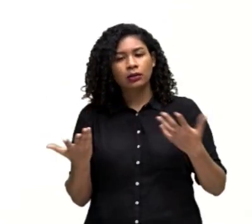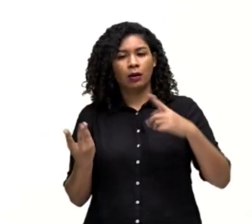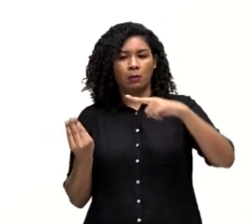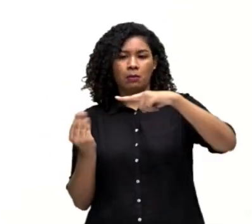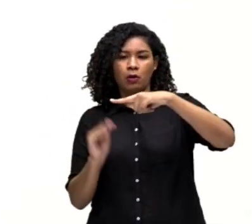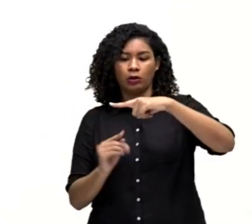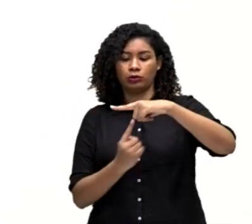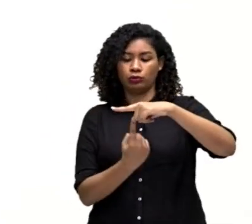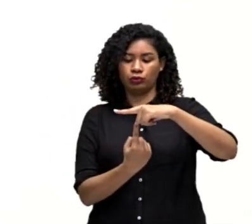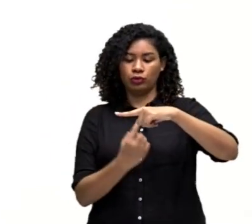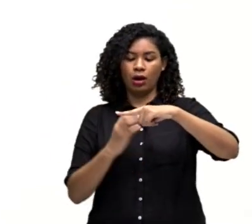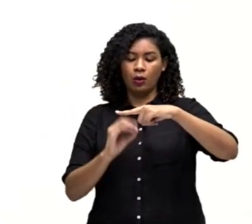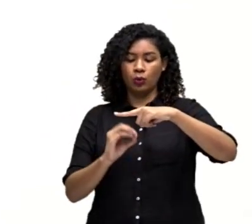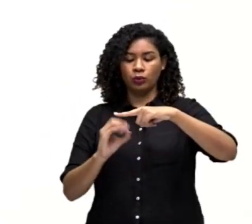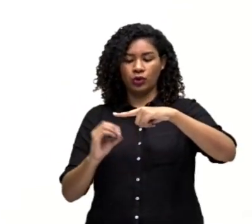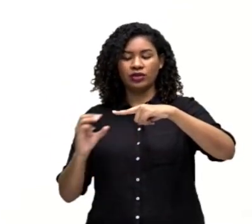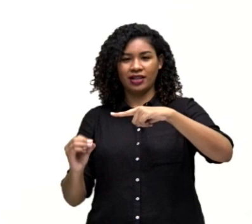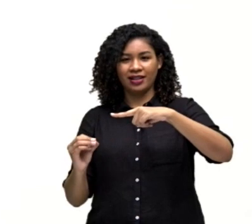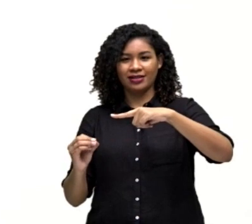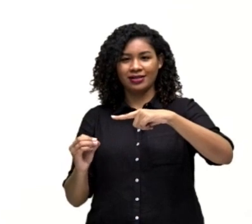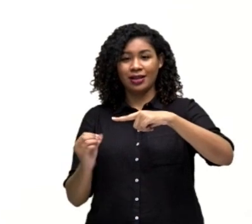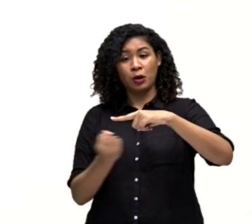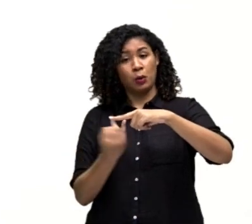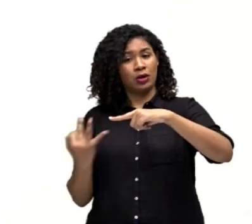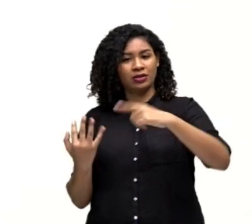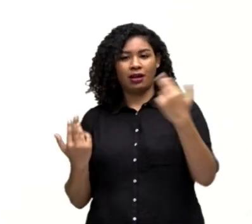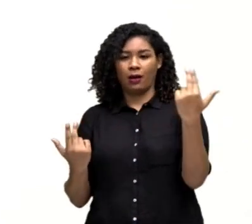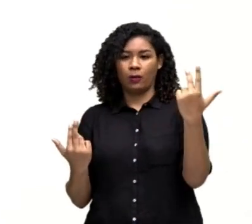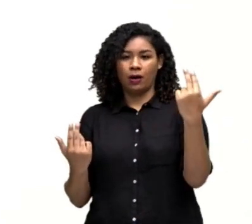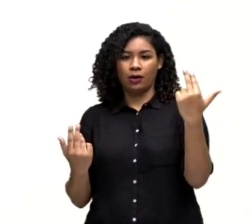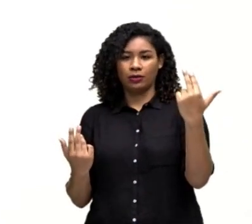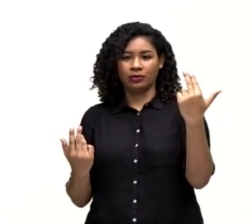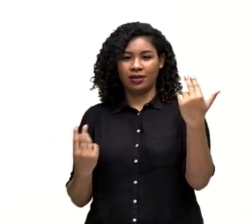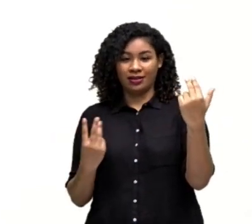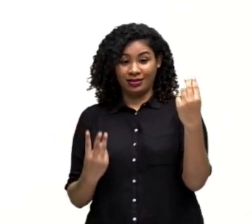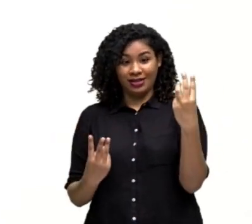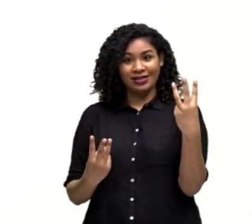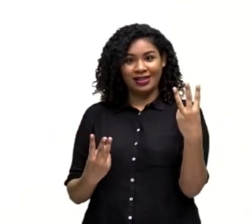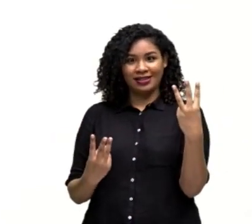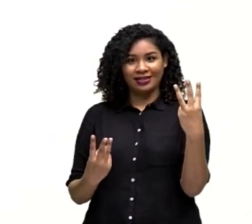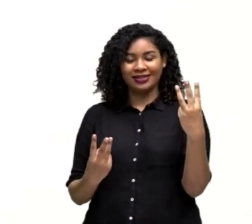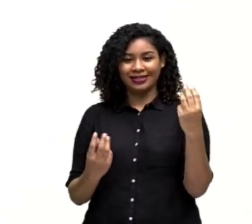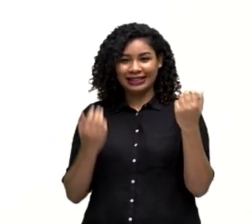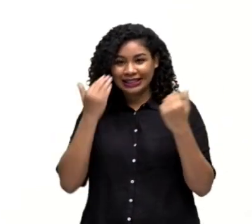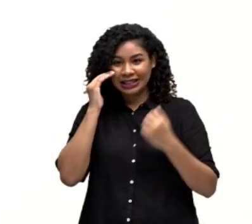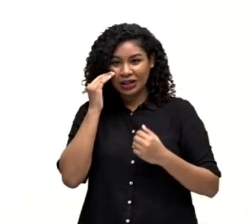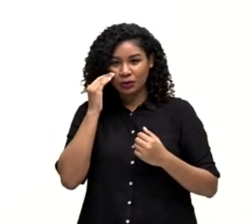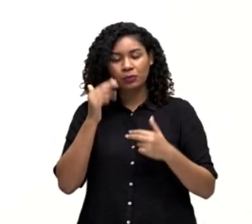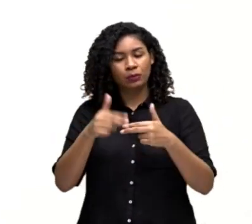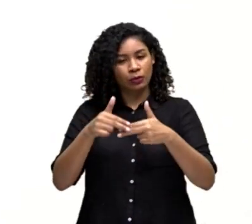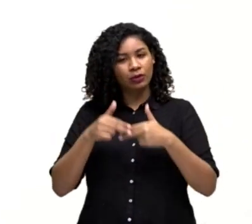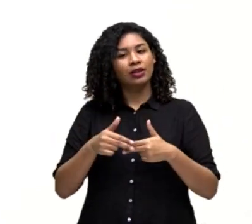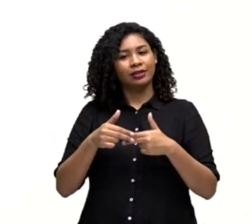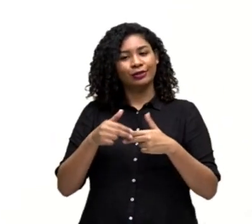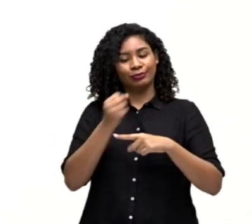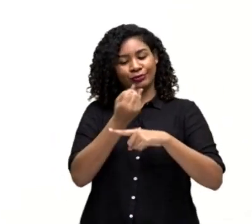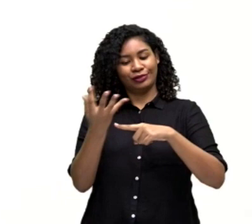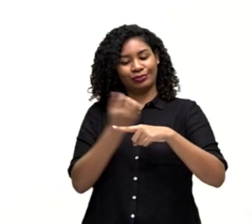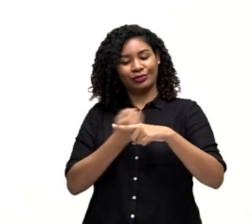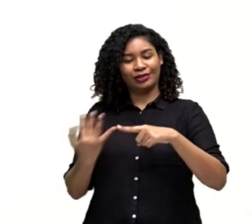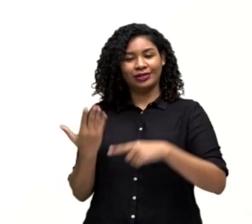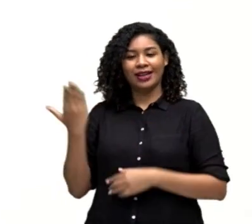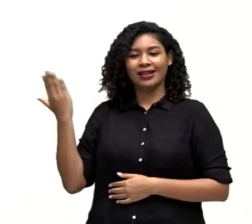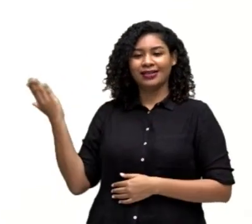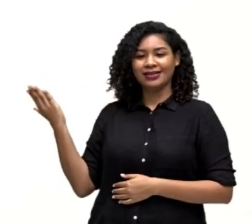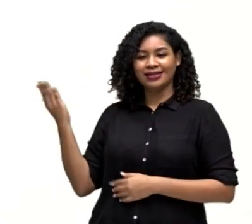zeros. Então é dessa maneira que a gente escreve um número na forma fracionária, um número